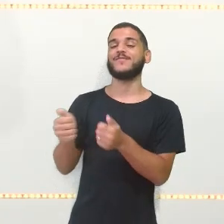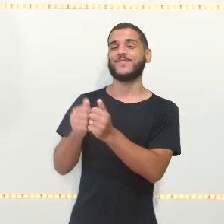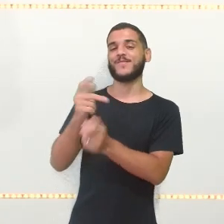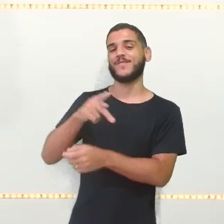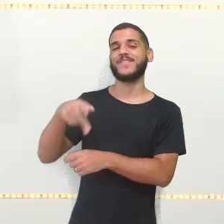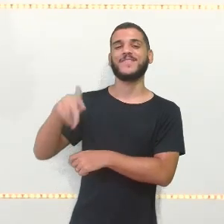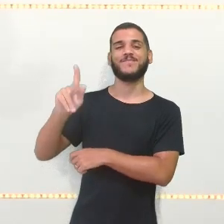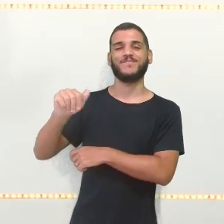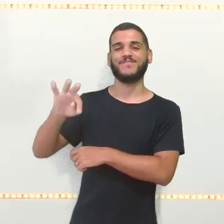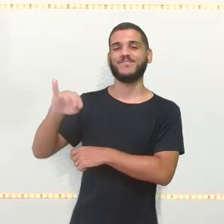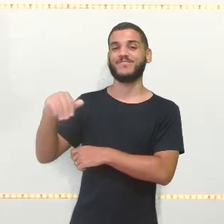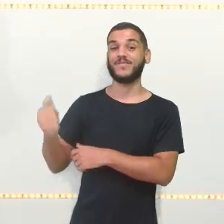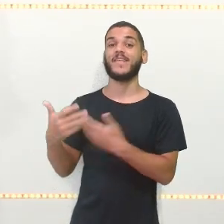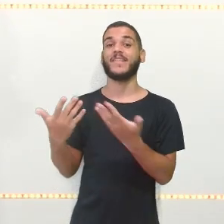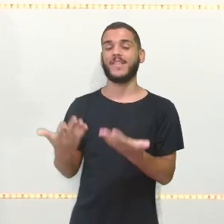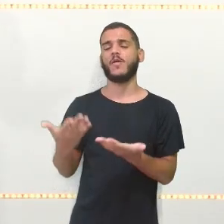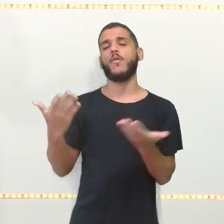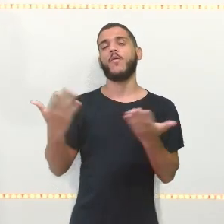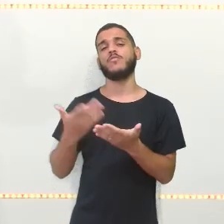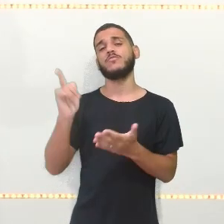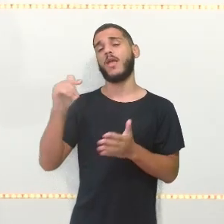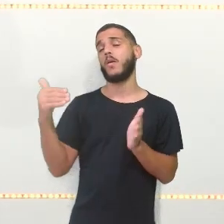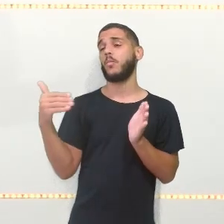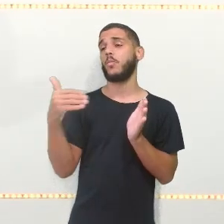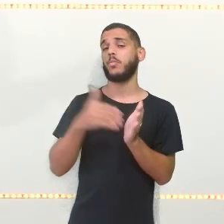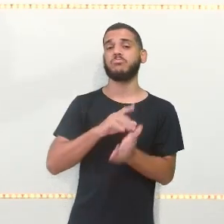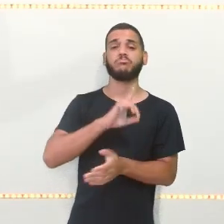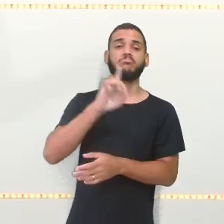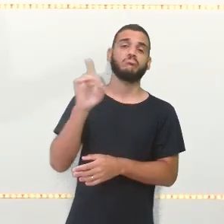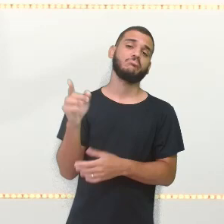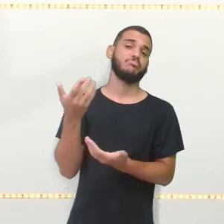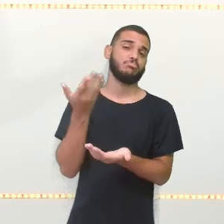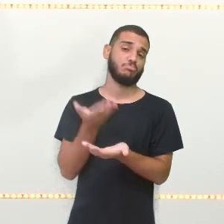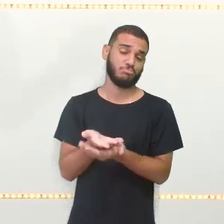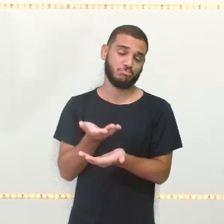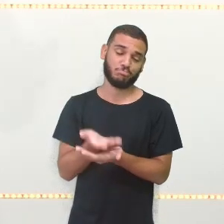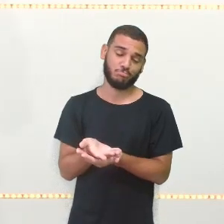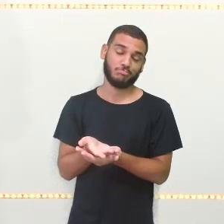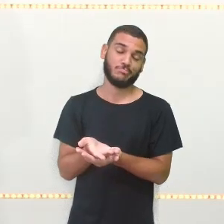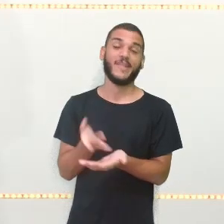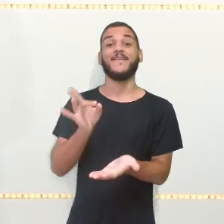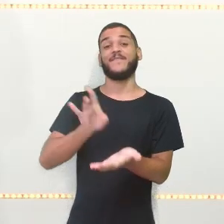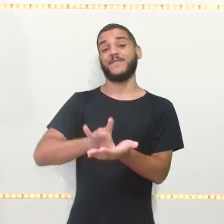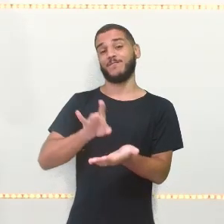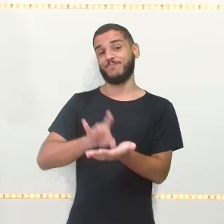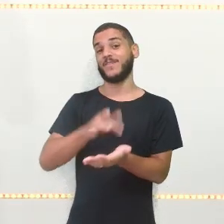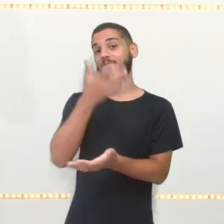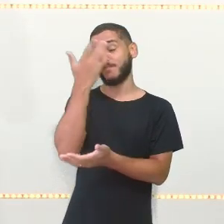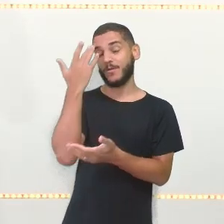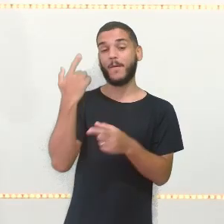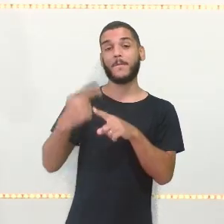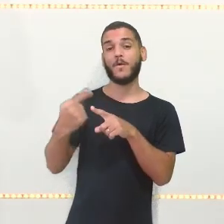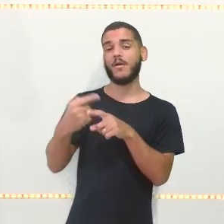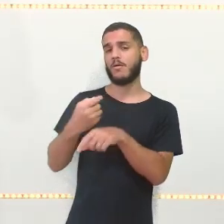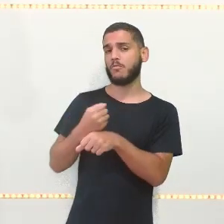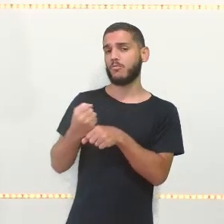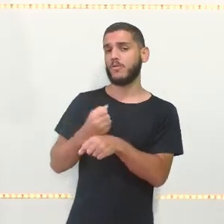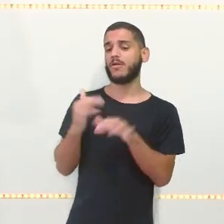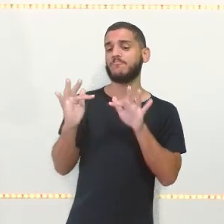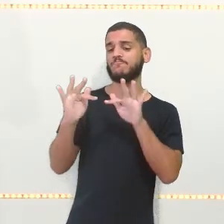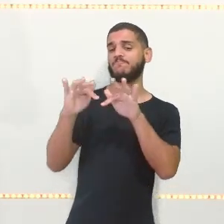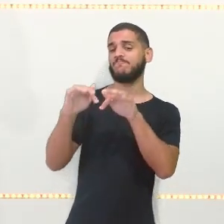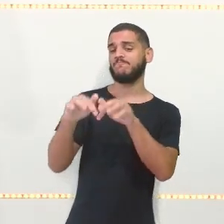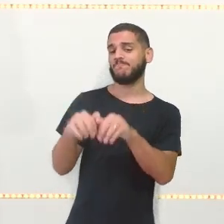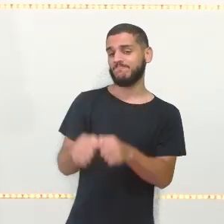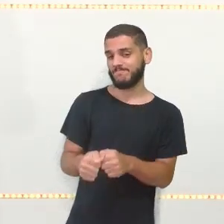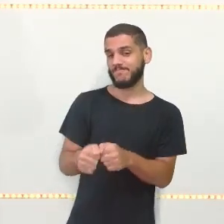tá bom, gente? Lembrando que hoje é o nosso último dia de aula, verdade, gente? O aninho aqui, olha, chegando